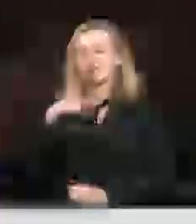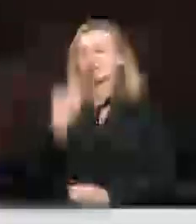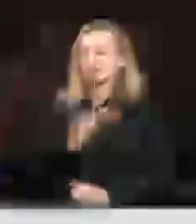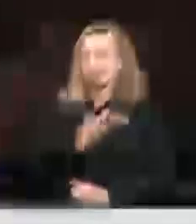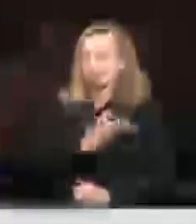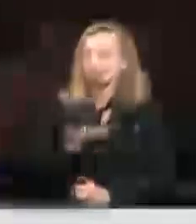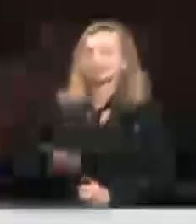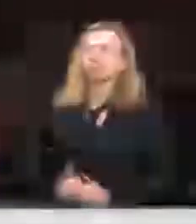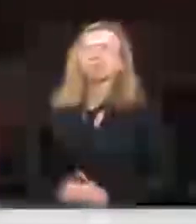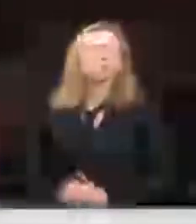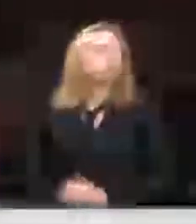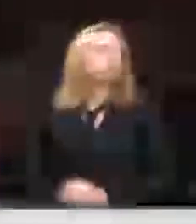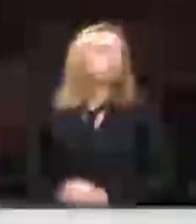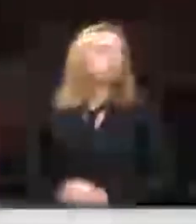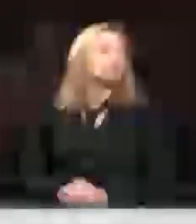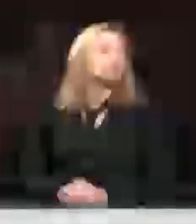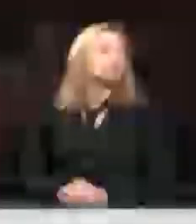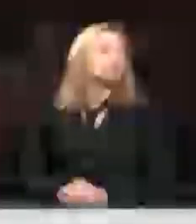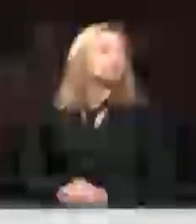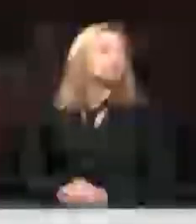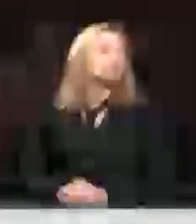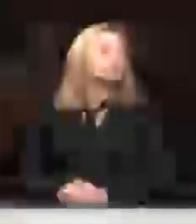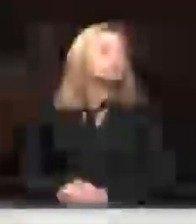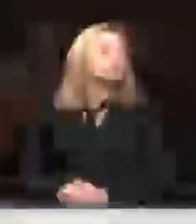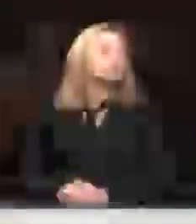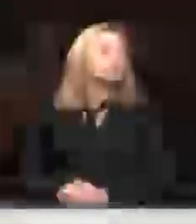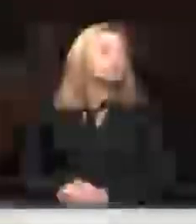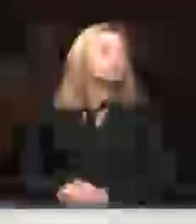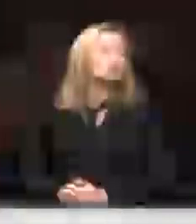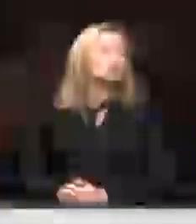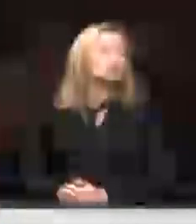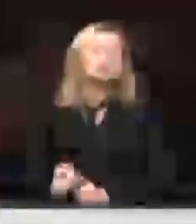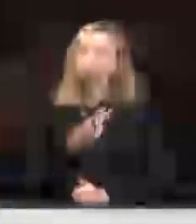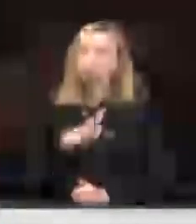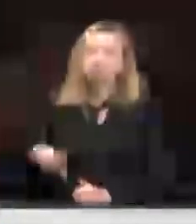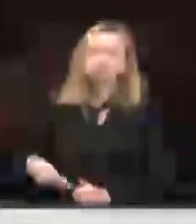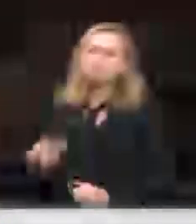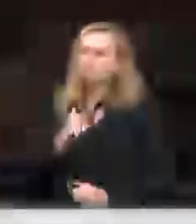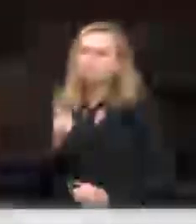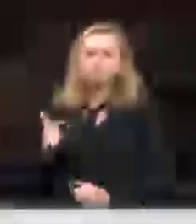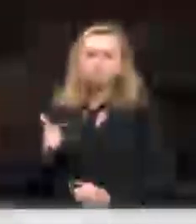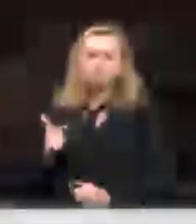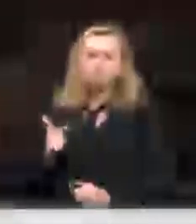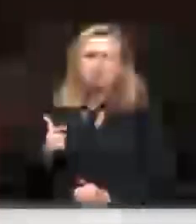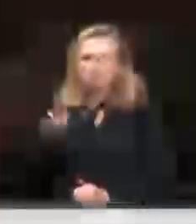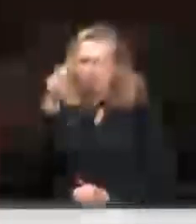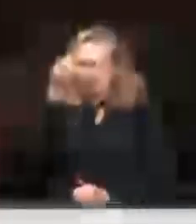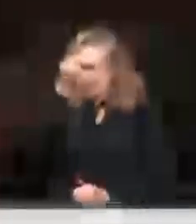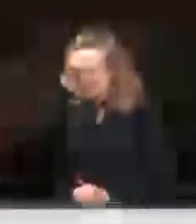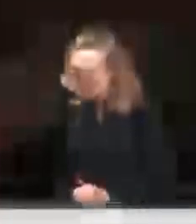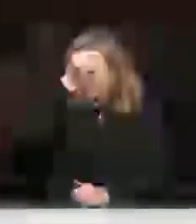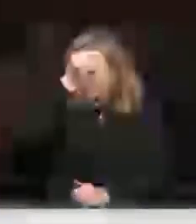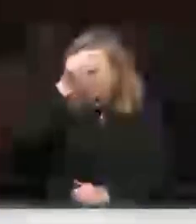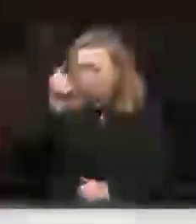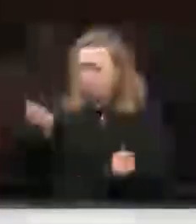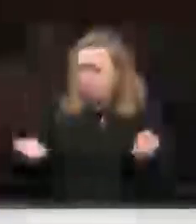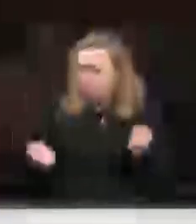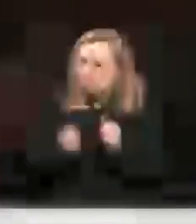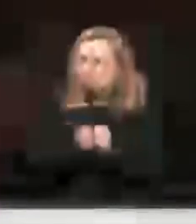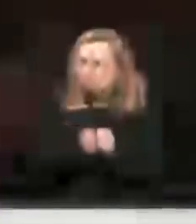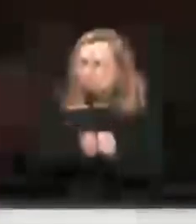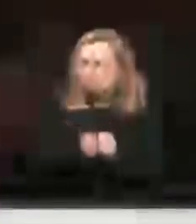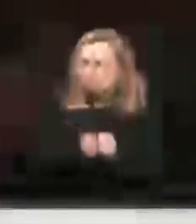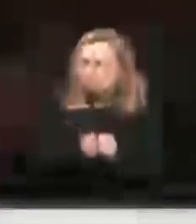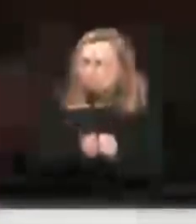colegas que não tenho, presidente, nenhum tipo de arrependimento de ter participado dessa